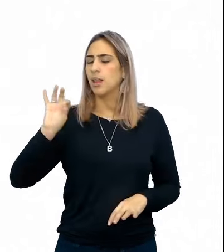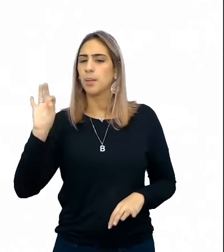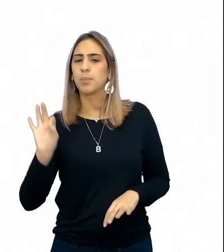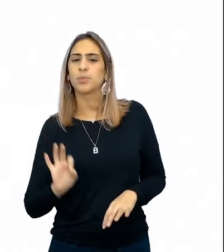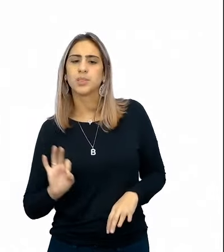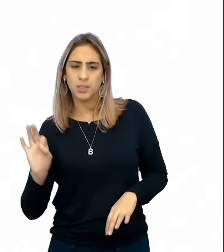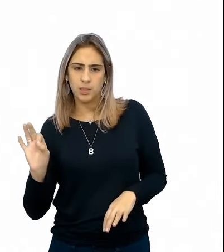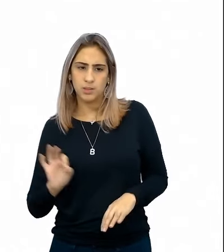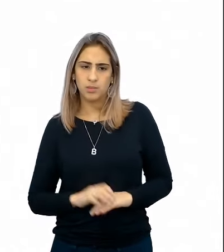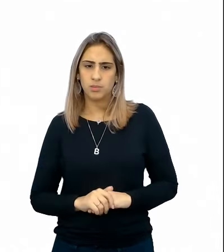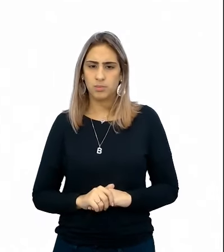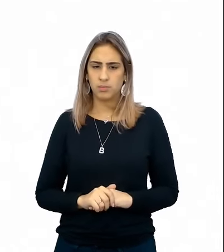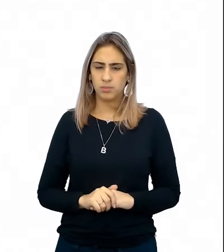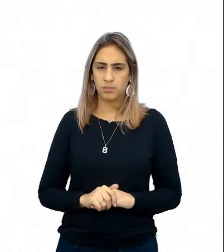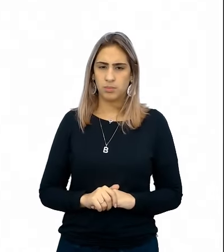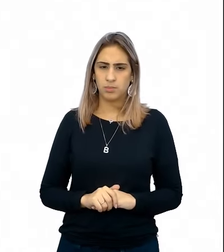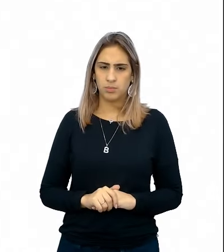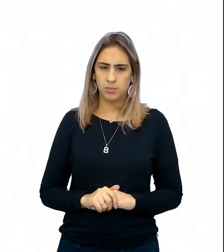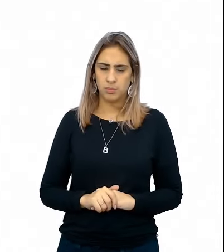70%.